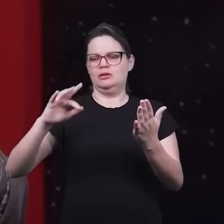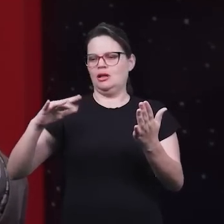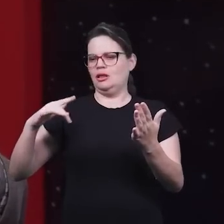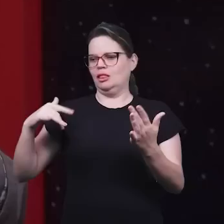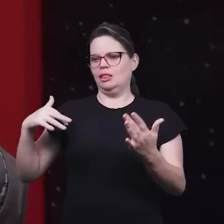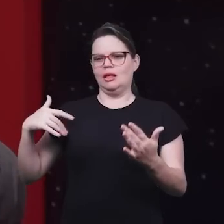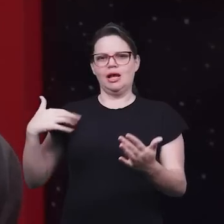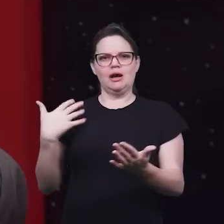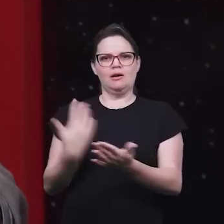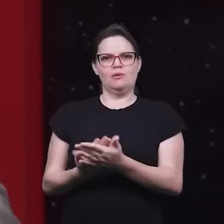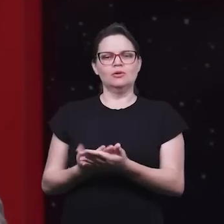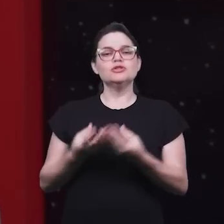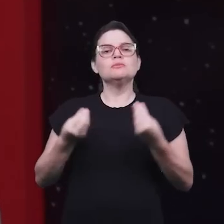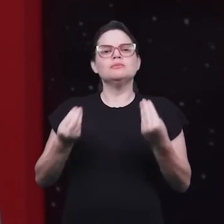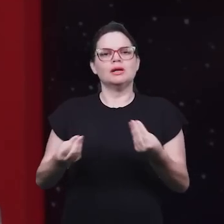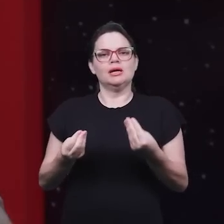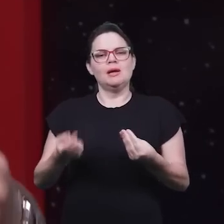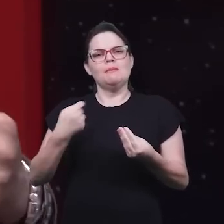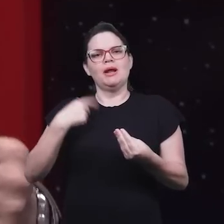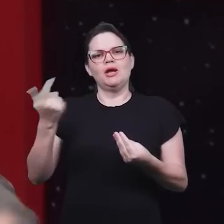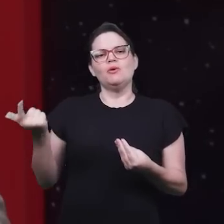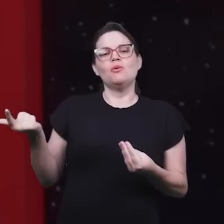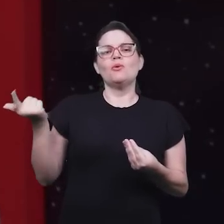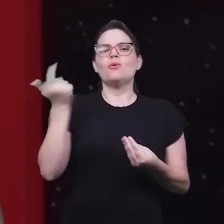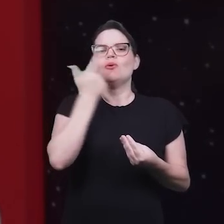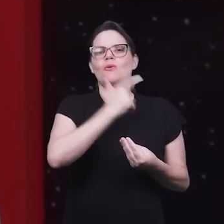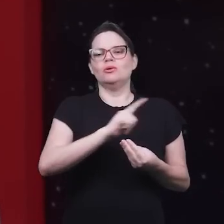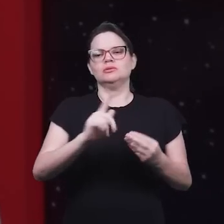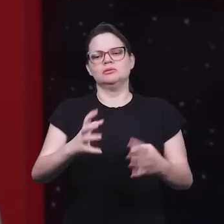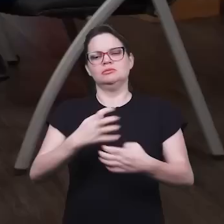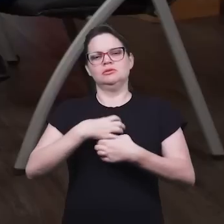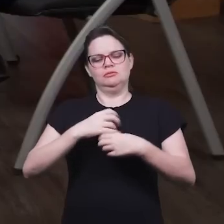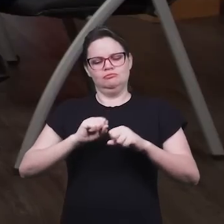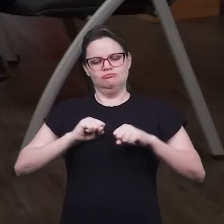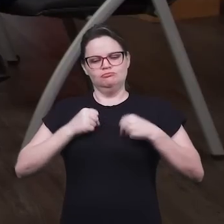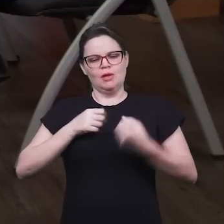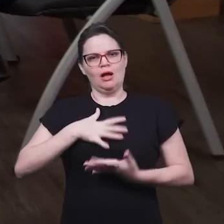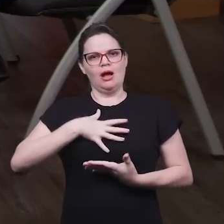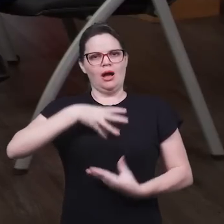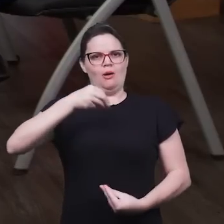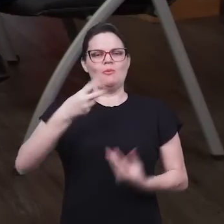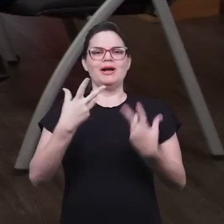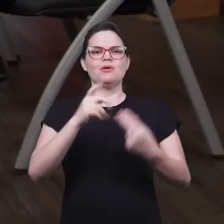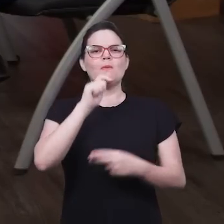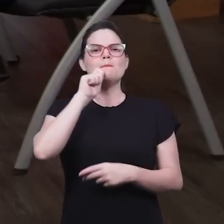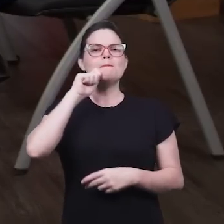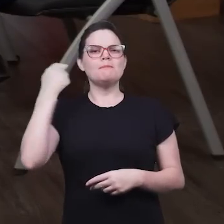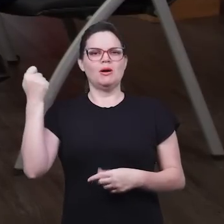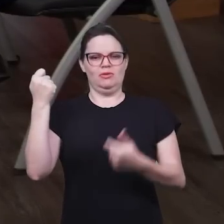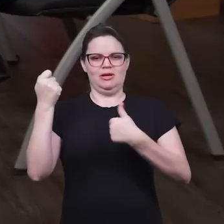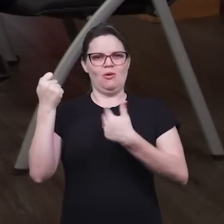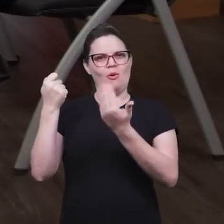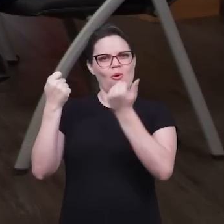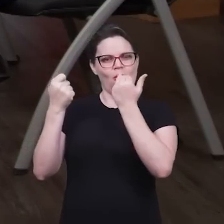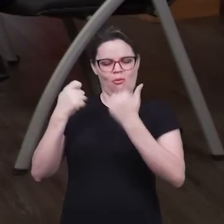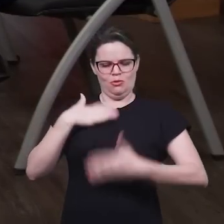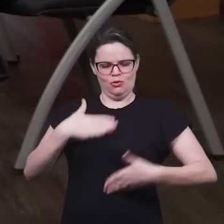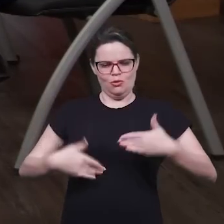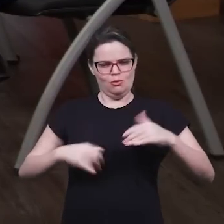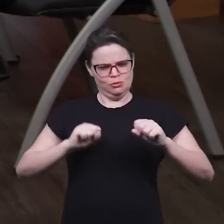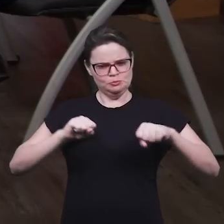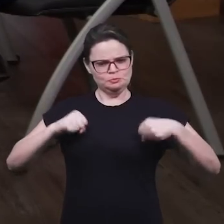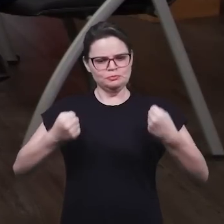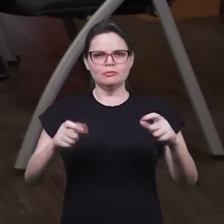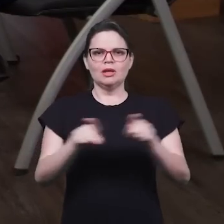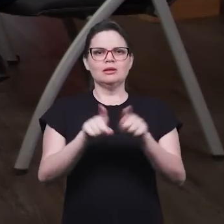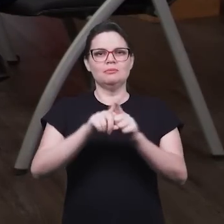pão para nos alimentar, para alimentar a nossa alma. Aqui no quadro, Douglas, está assim: